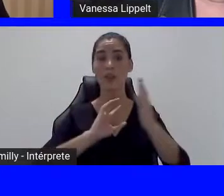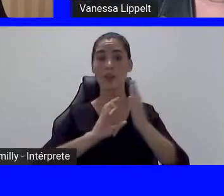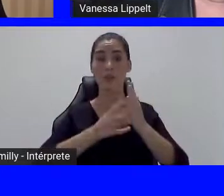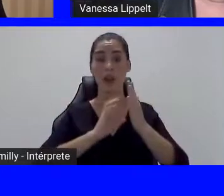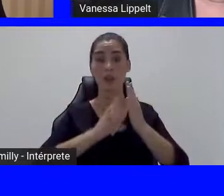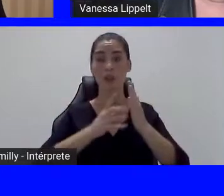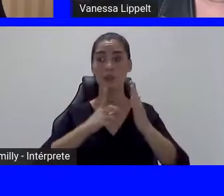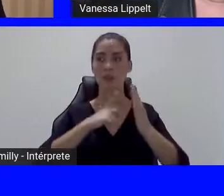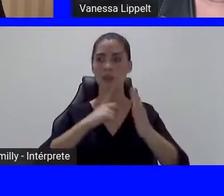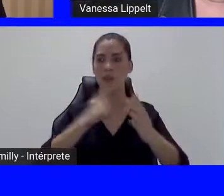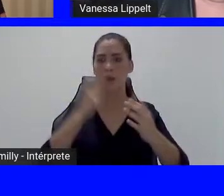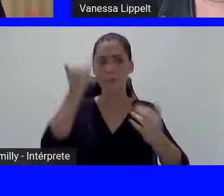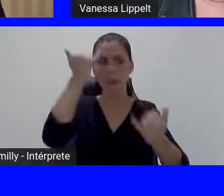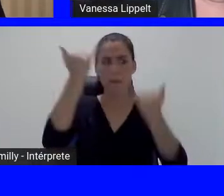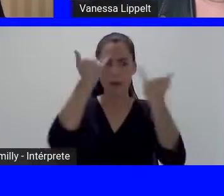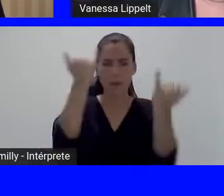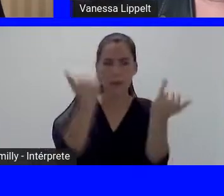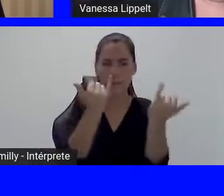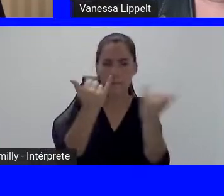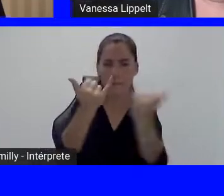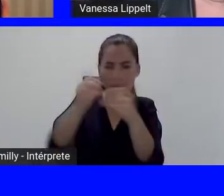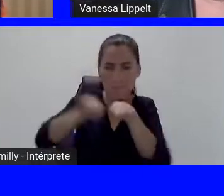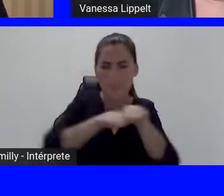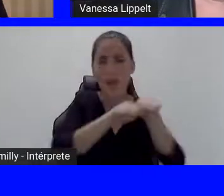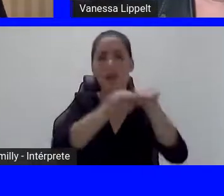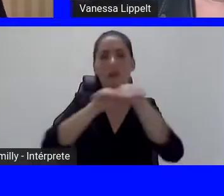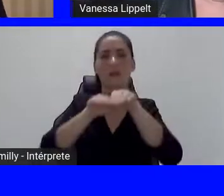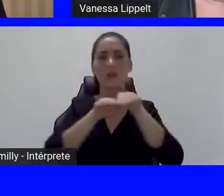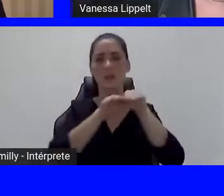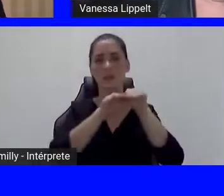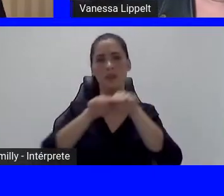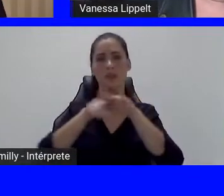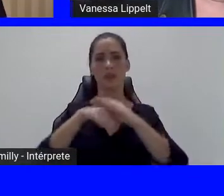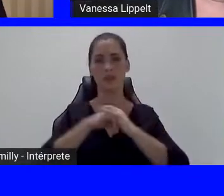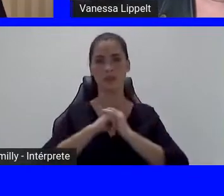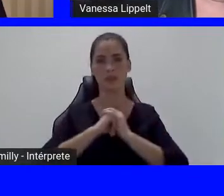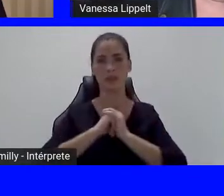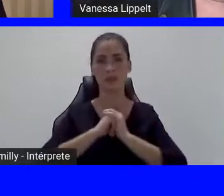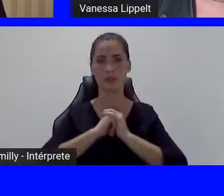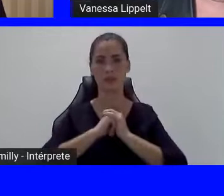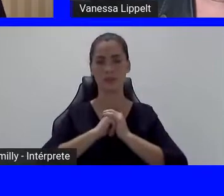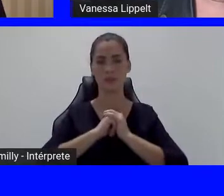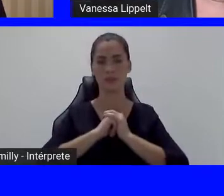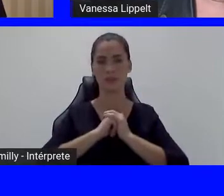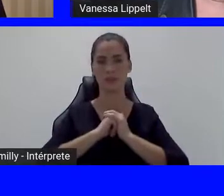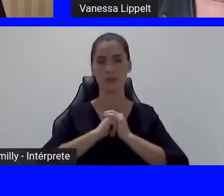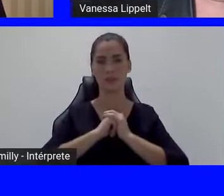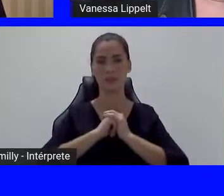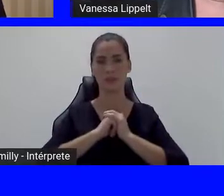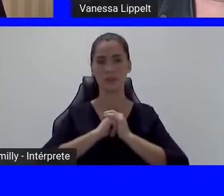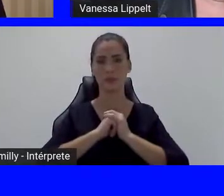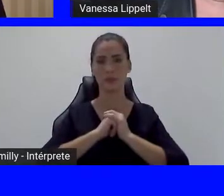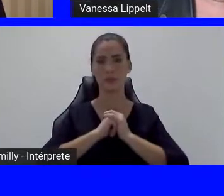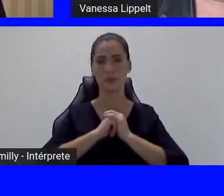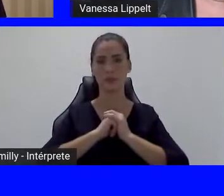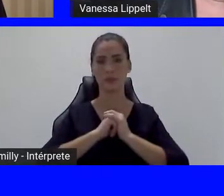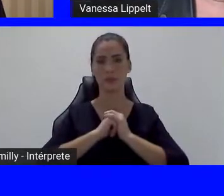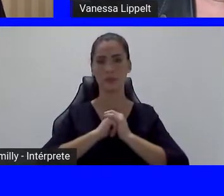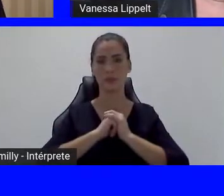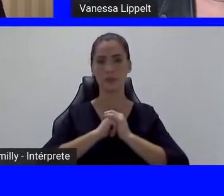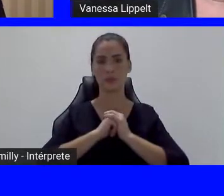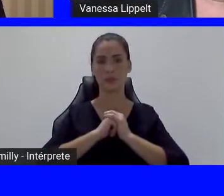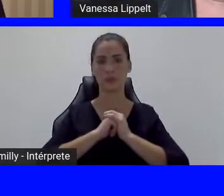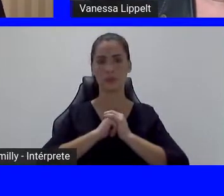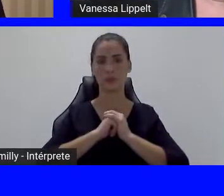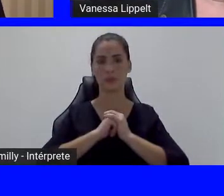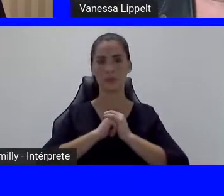com raríssimas exceções. Então, consequentemente, aquilo que eu falei no início, toda vez que falam da fragilidade da candidatura dentro do meu partido, só